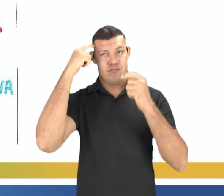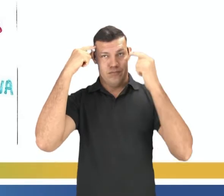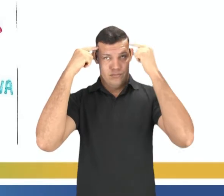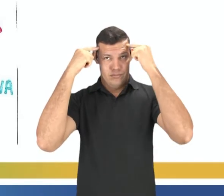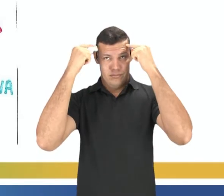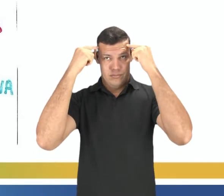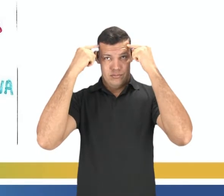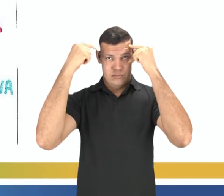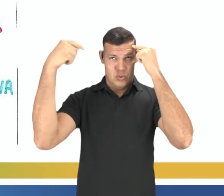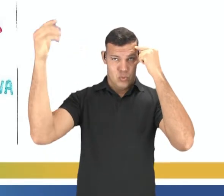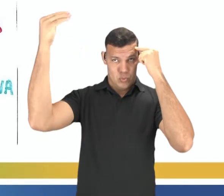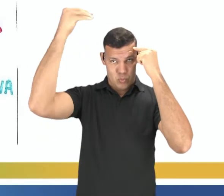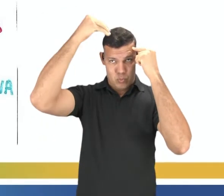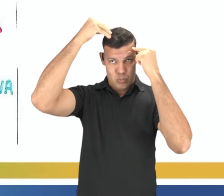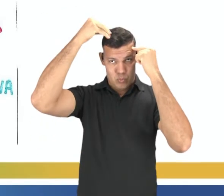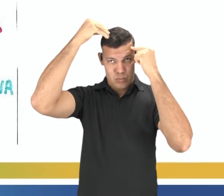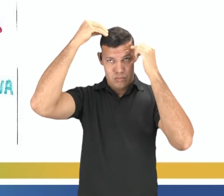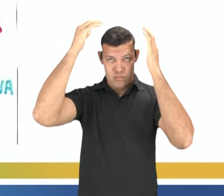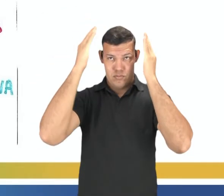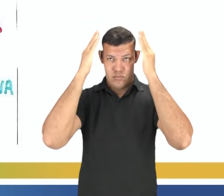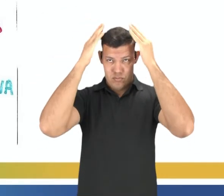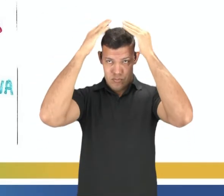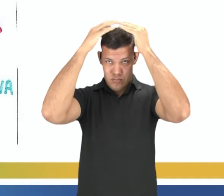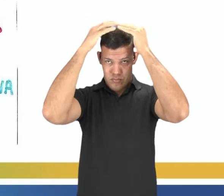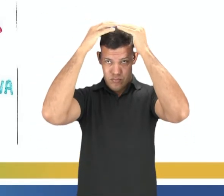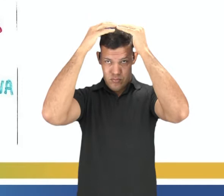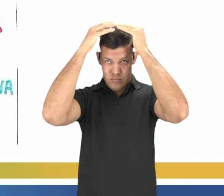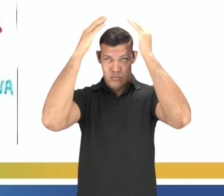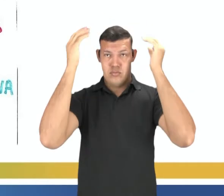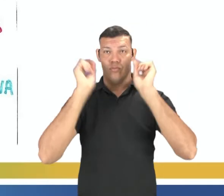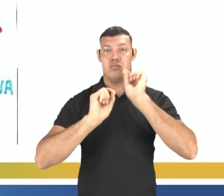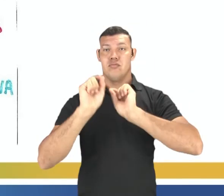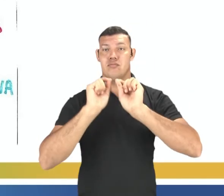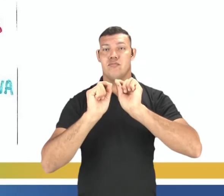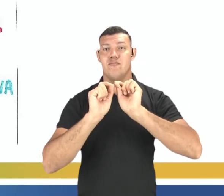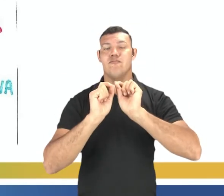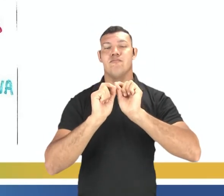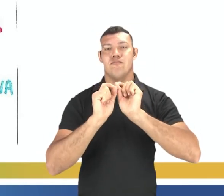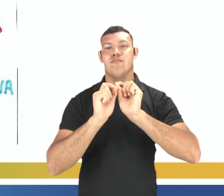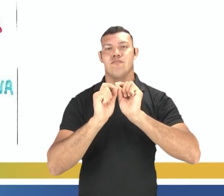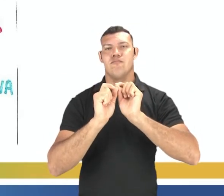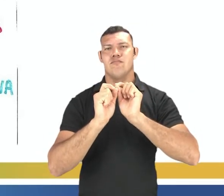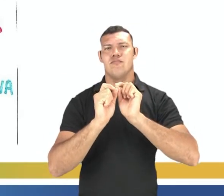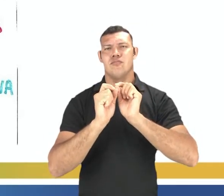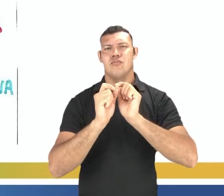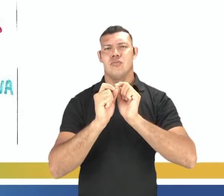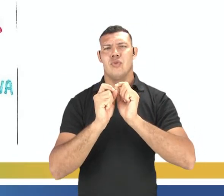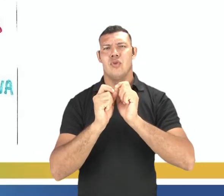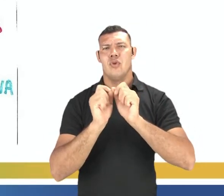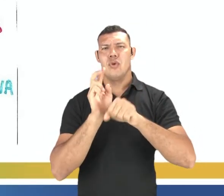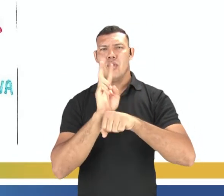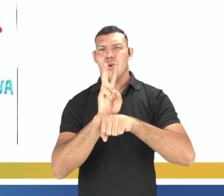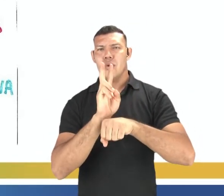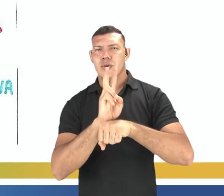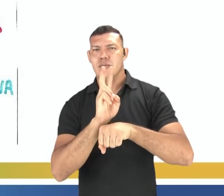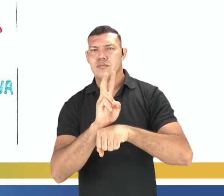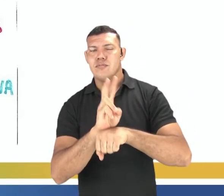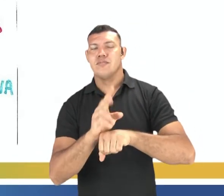guarda todo o material do cérebro e ela tem a função de proteção mesmo do encefalo.